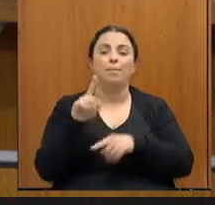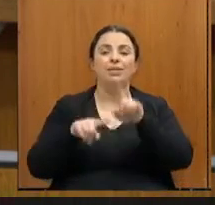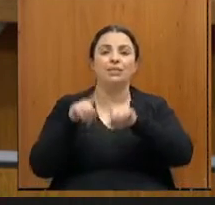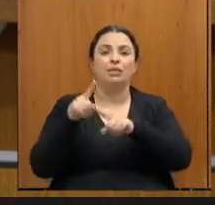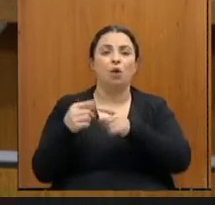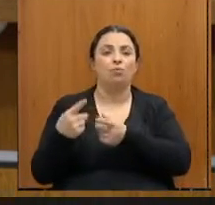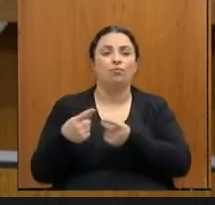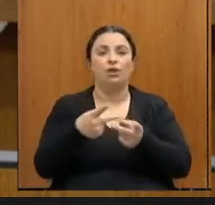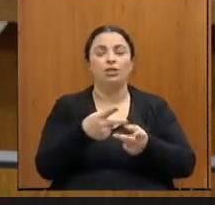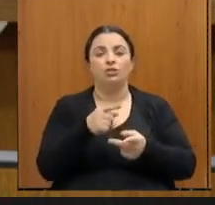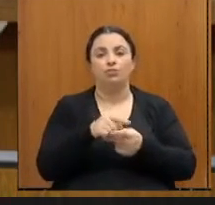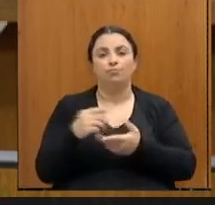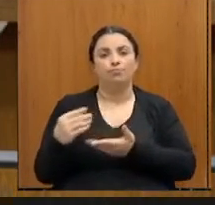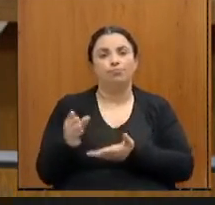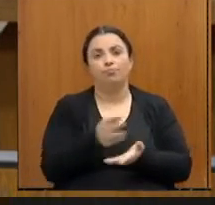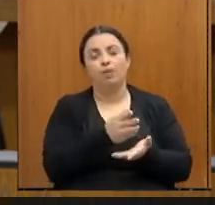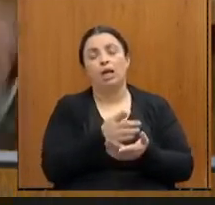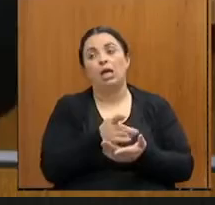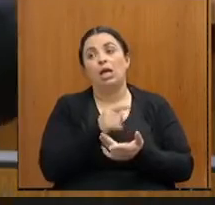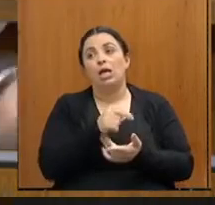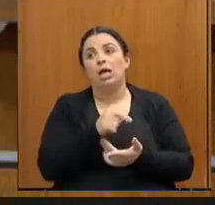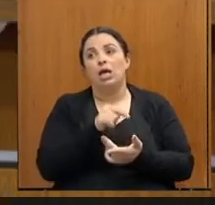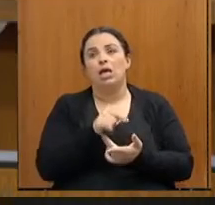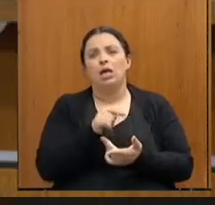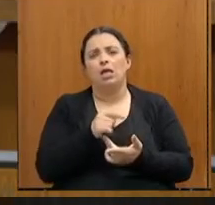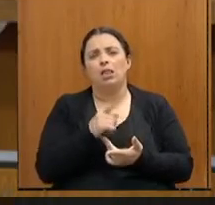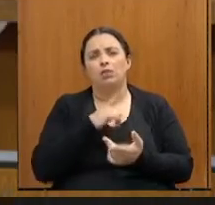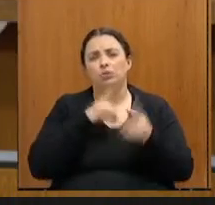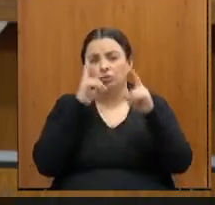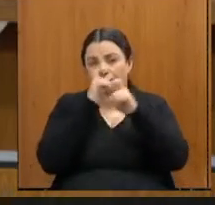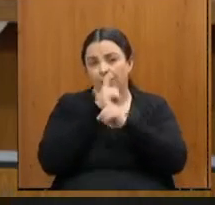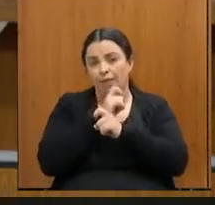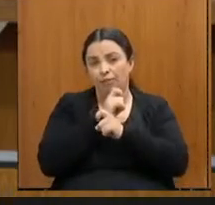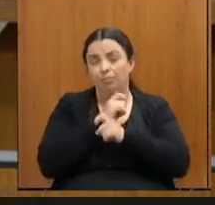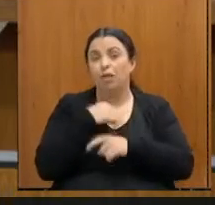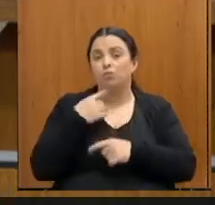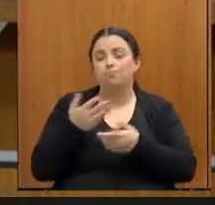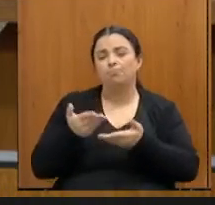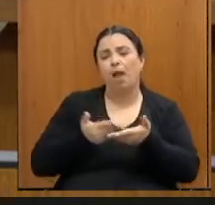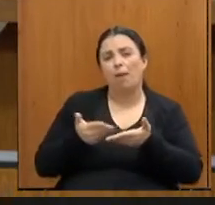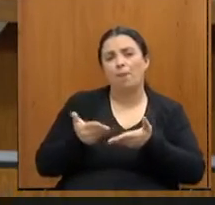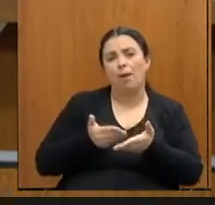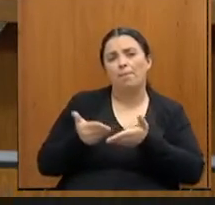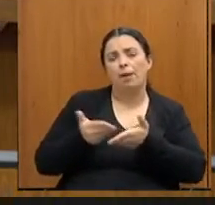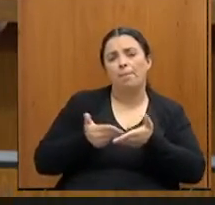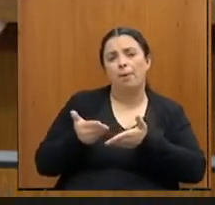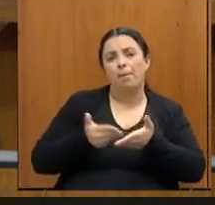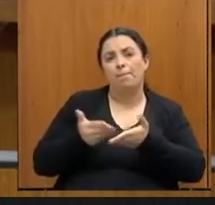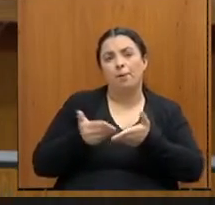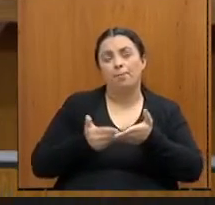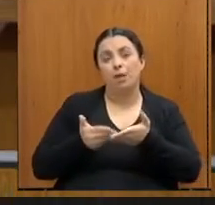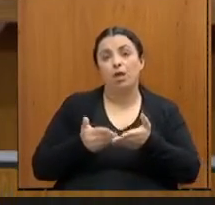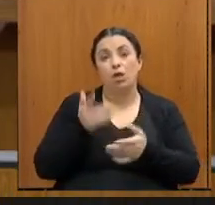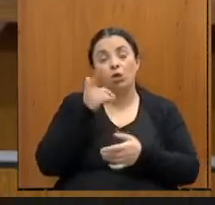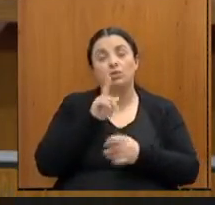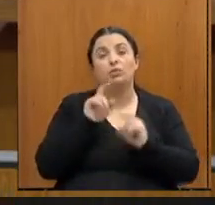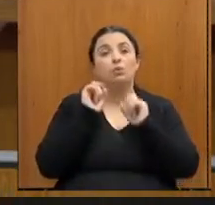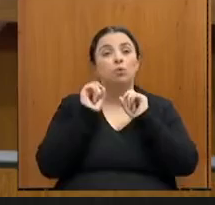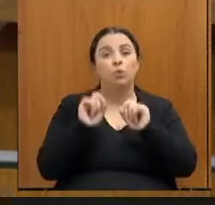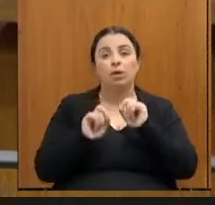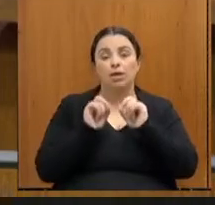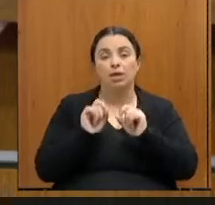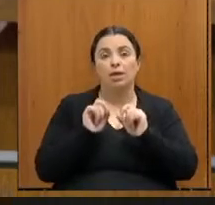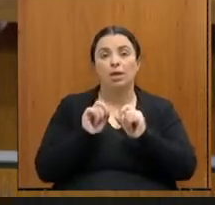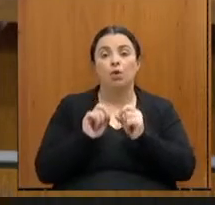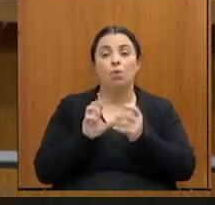e que ao final buscamos um entendimento com esse fornecedor e viabilizamos a instalação